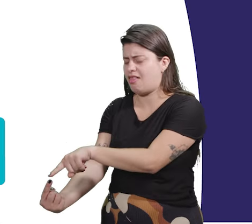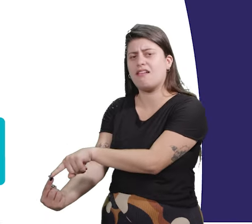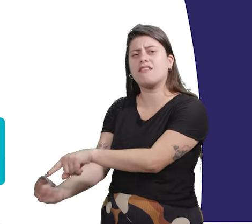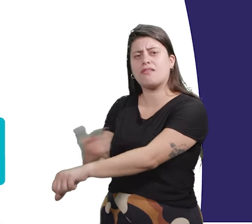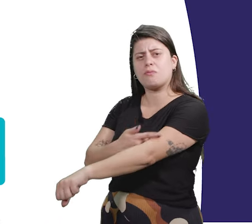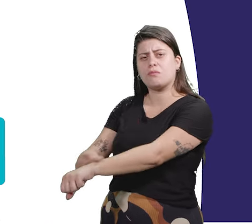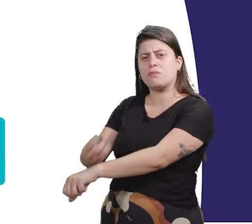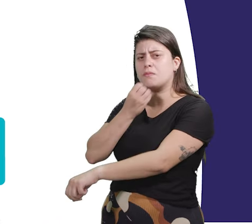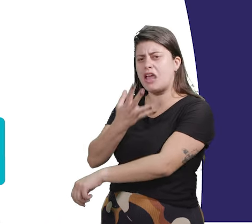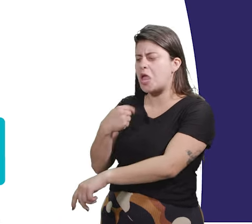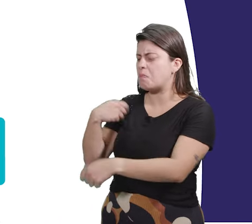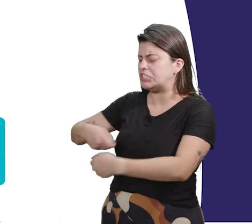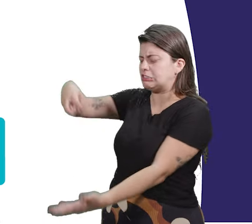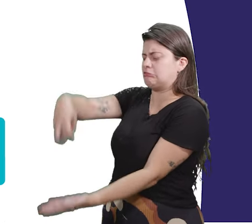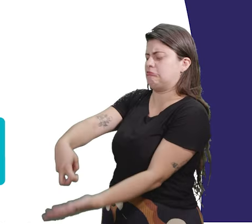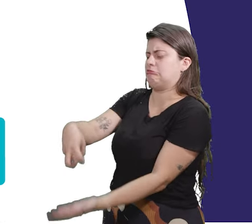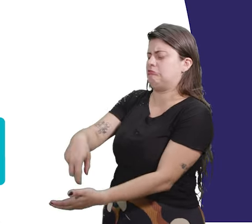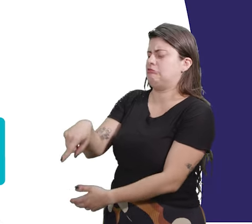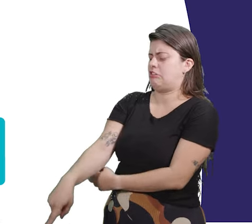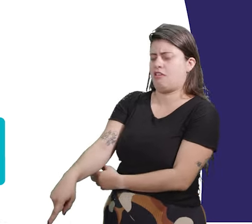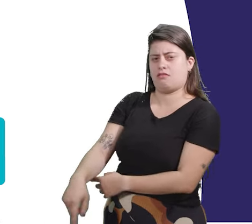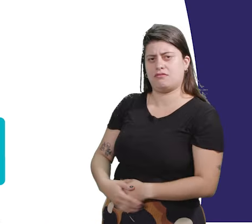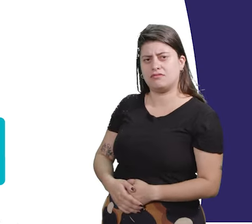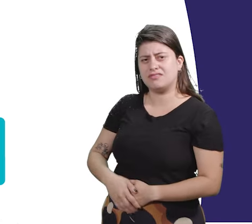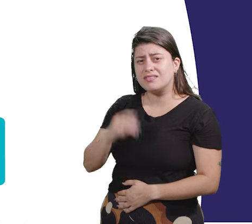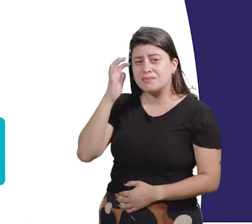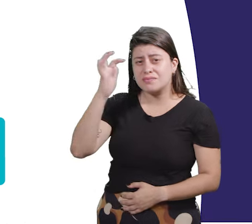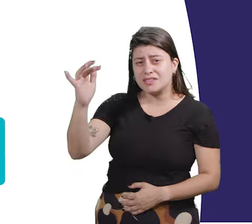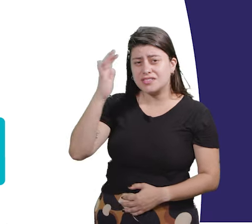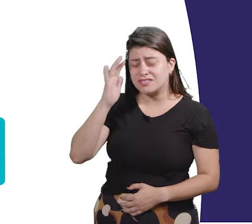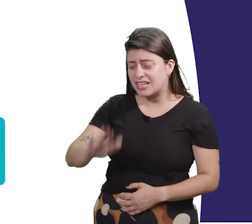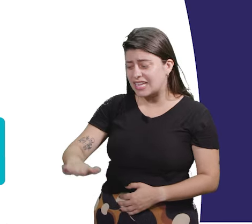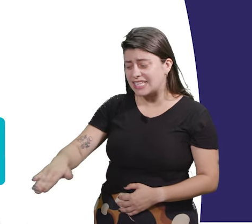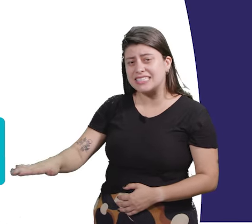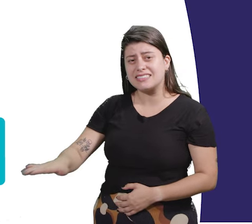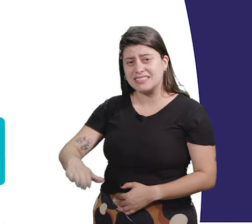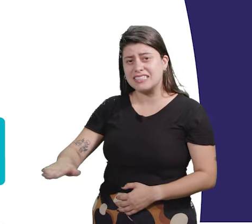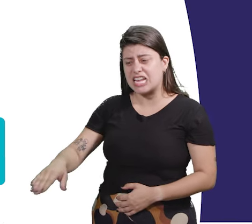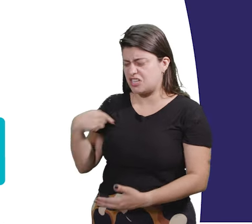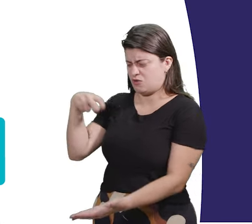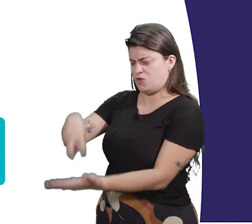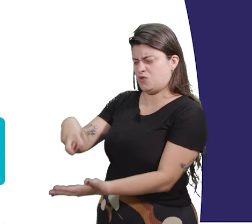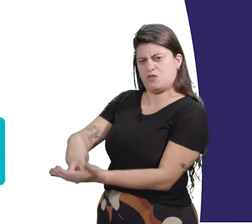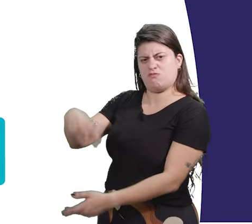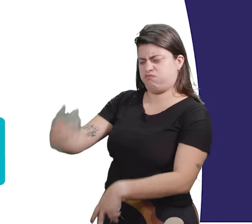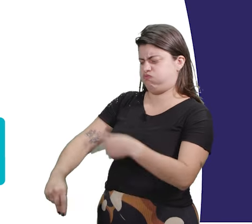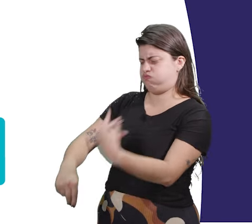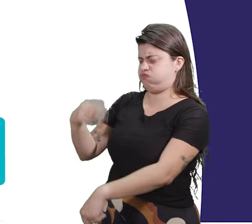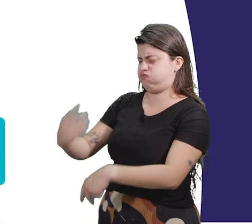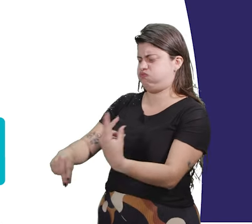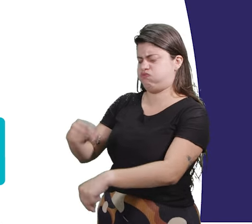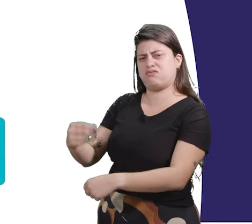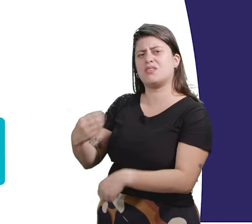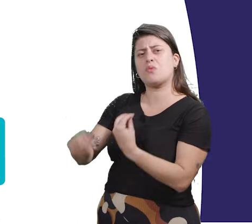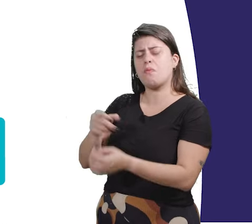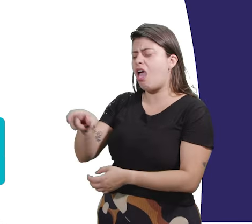tenho que punir ali, porque imagina uma criança, né, sendo severamente punida, agredida, como é